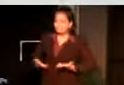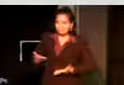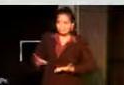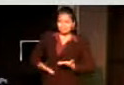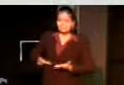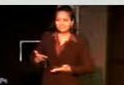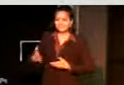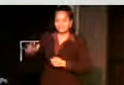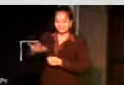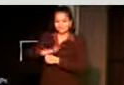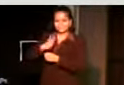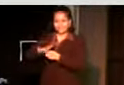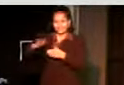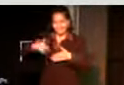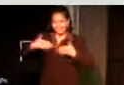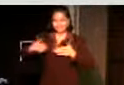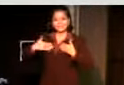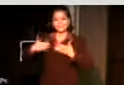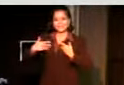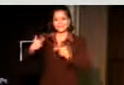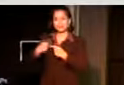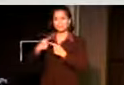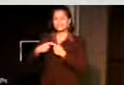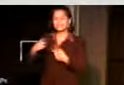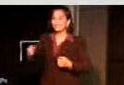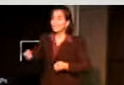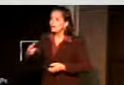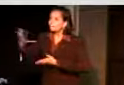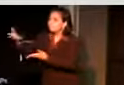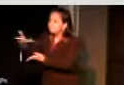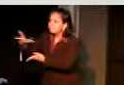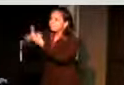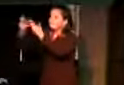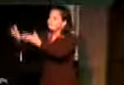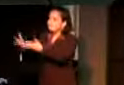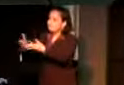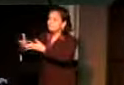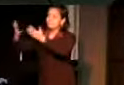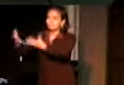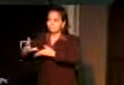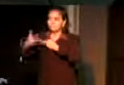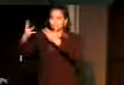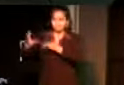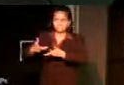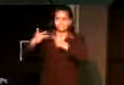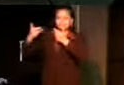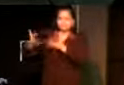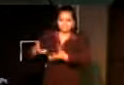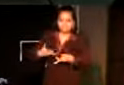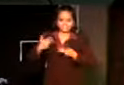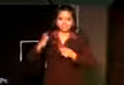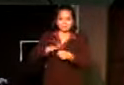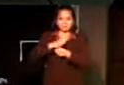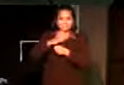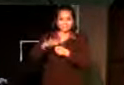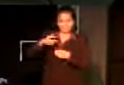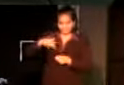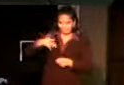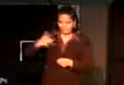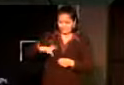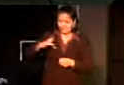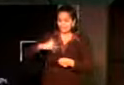de alegria porque eu me esvaziei me enchida misericórdia que